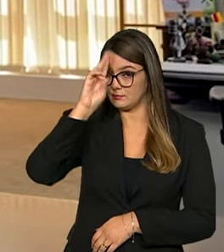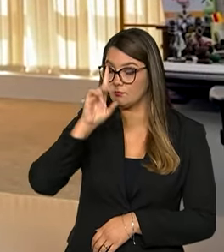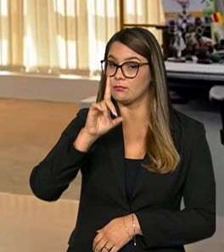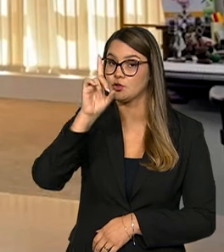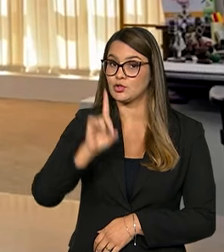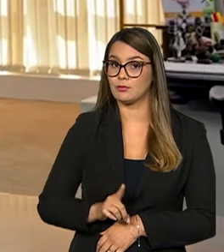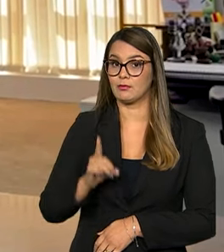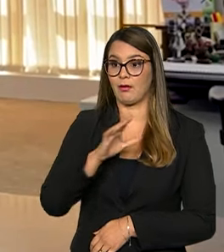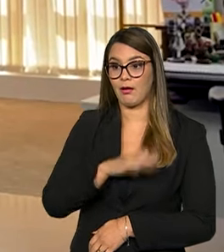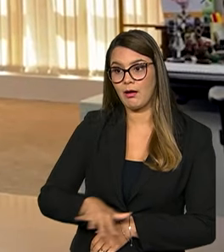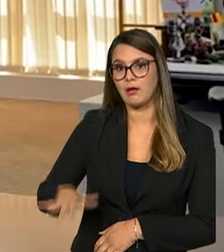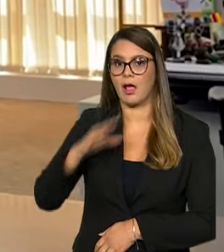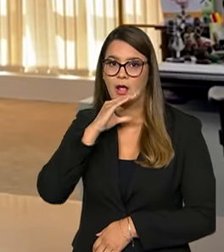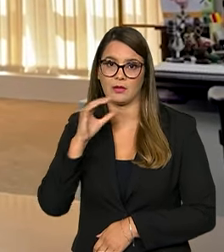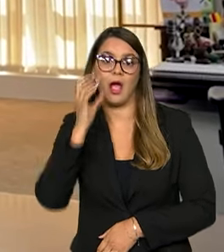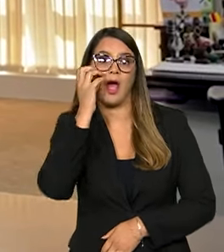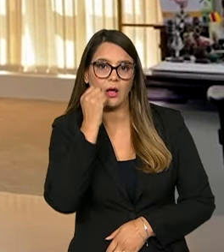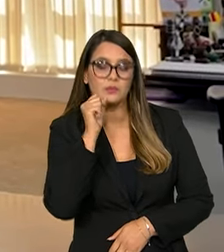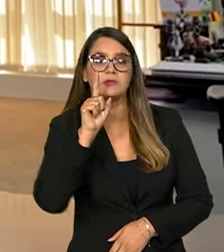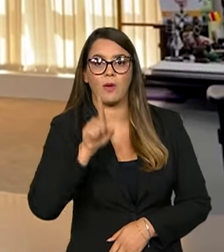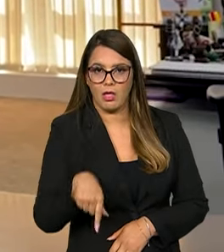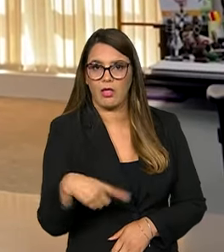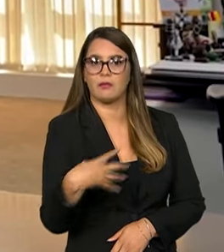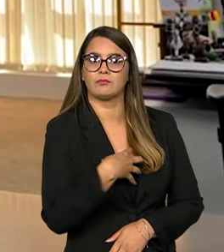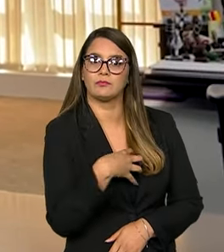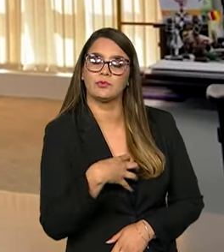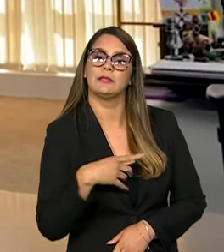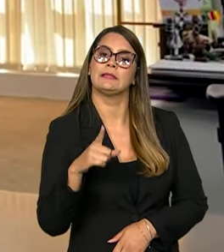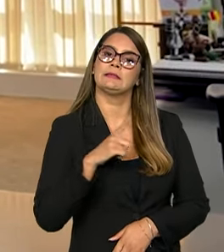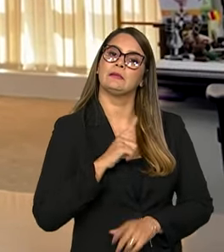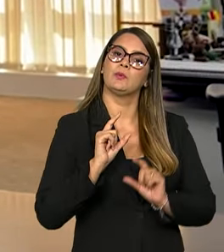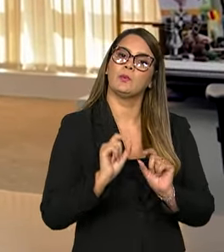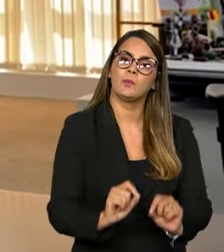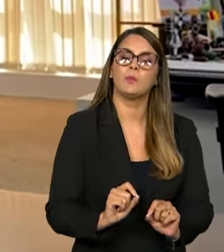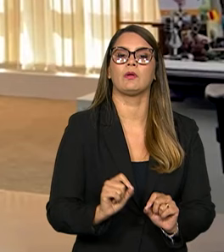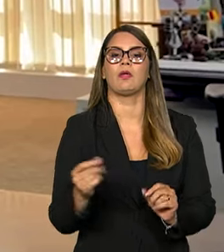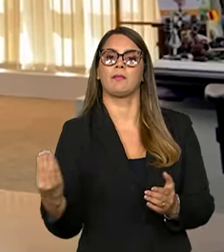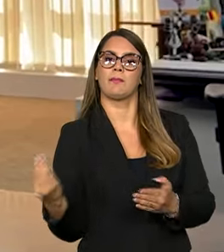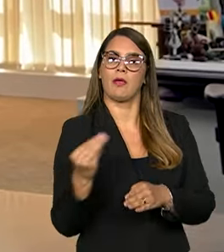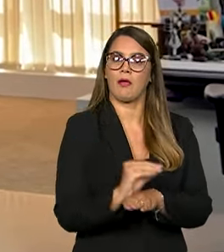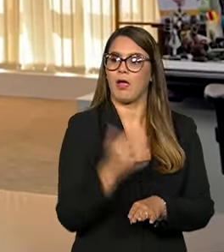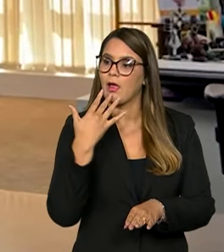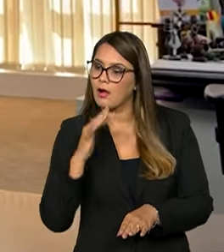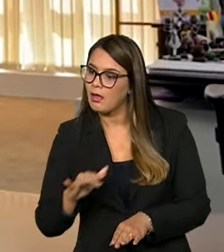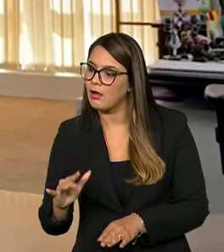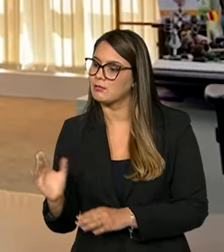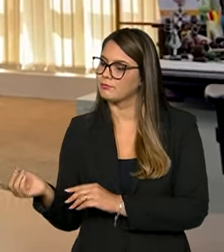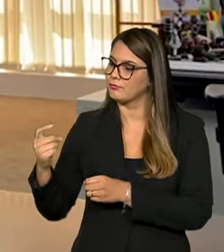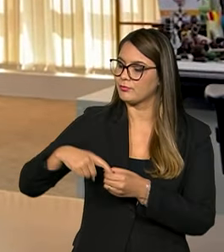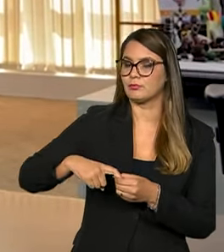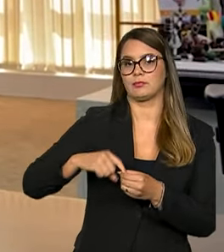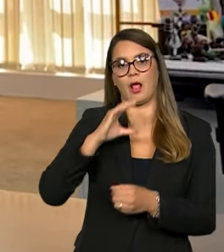direito da criança e do adolescente. A adoção é um dos mecanismos que temos para restituir às crianças e aos